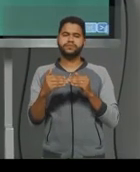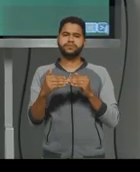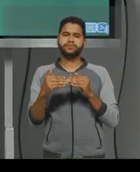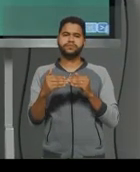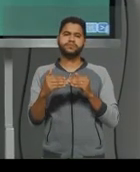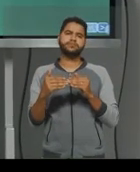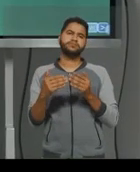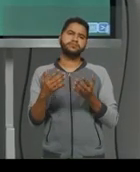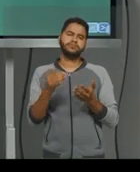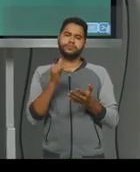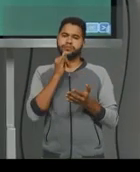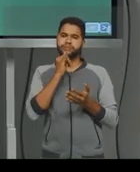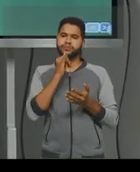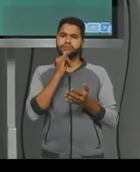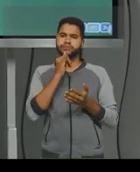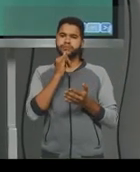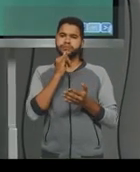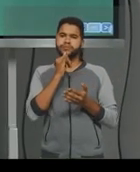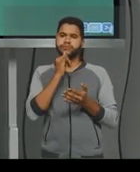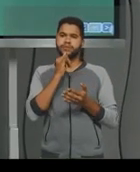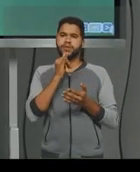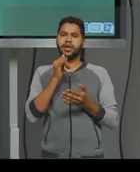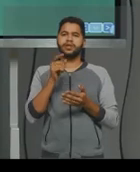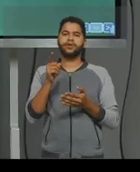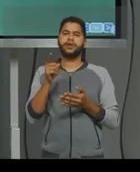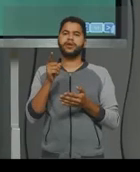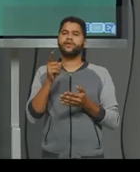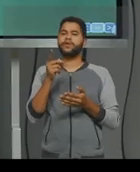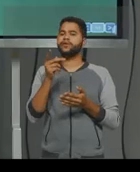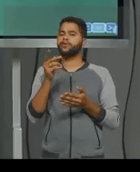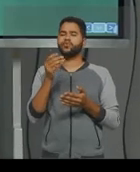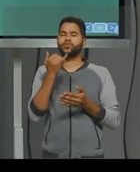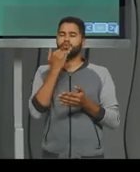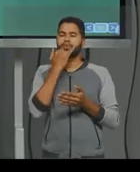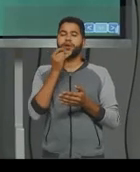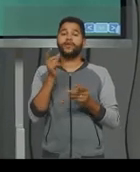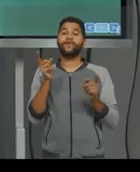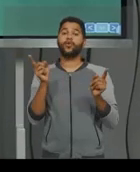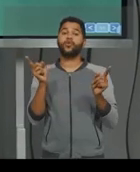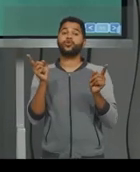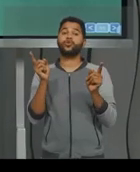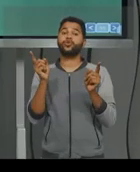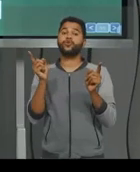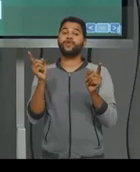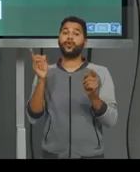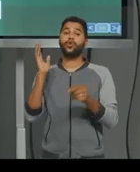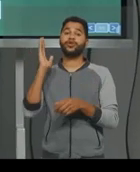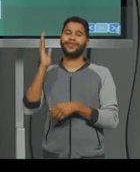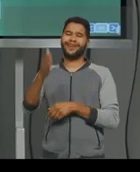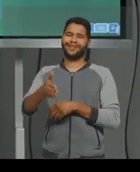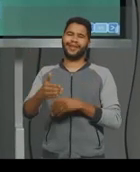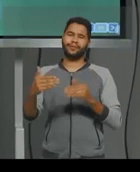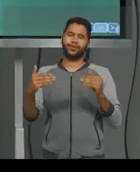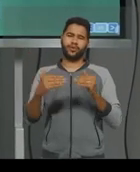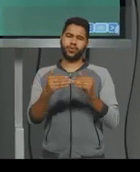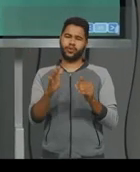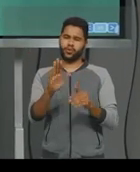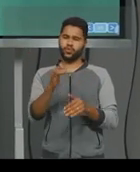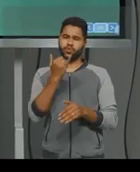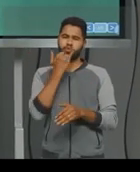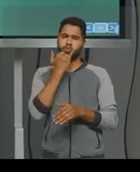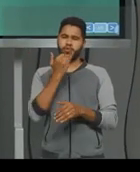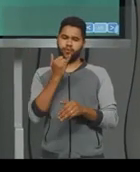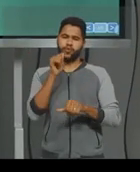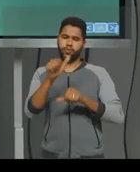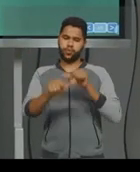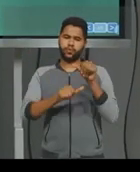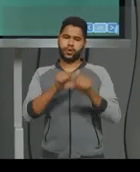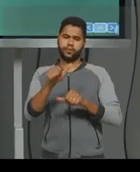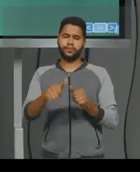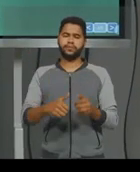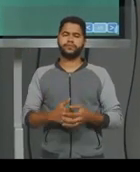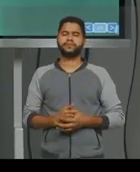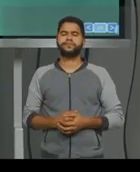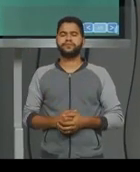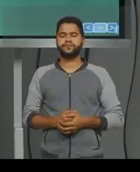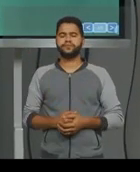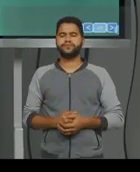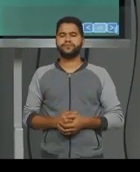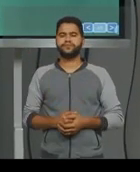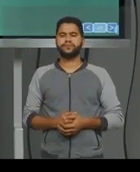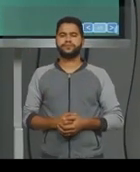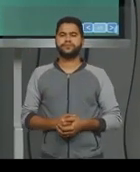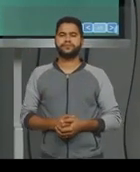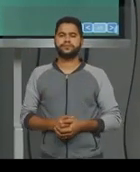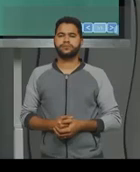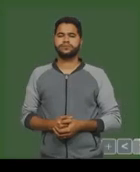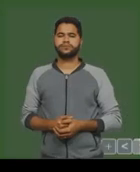quer dizer, não, aqui ficou diretamente proporcional. Vamos arrumar outro exemplo então. Esse aqui não ficou bom não. Vamos apagar. Então, ó, de